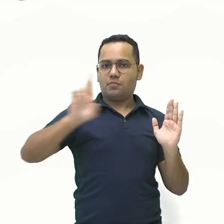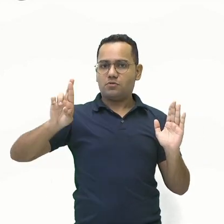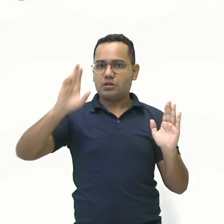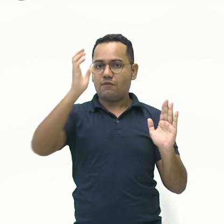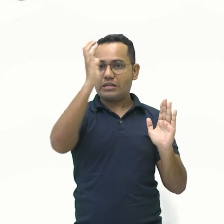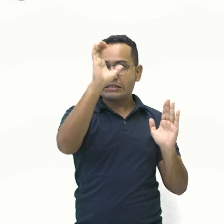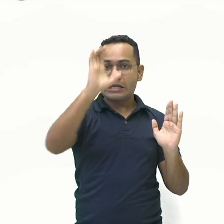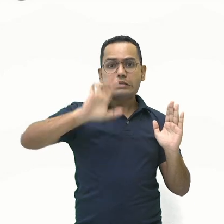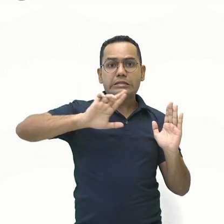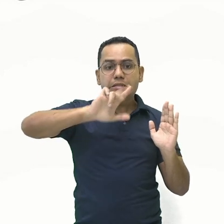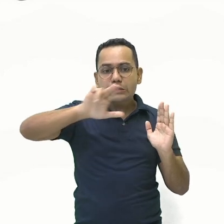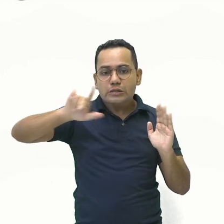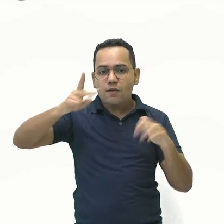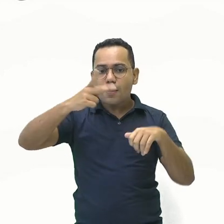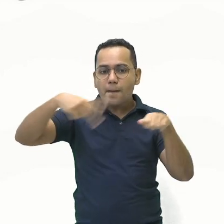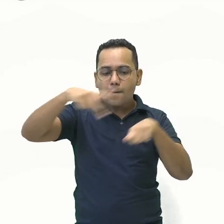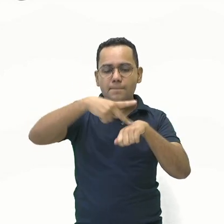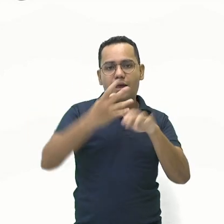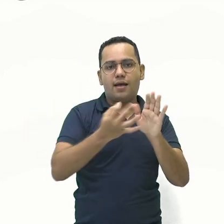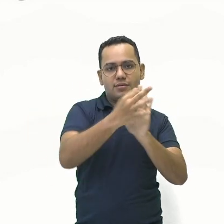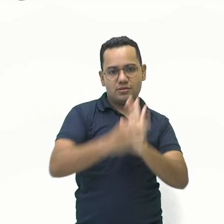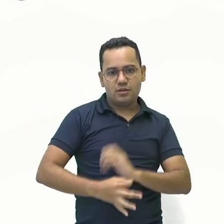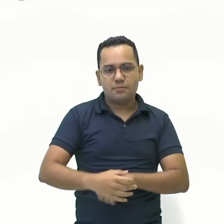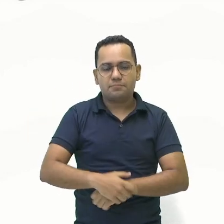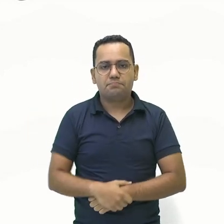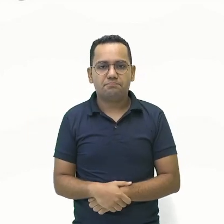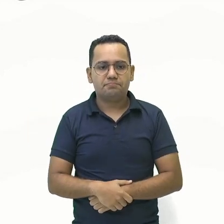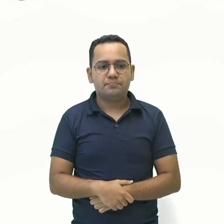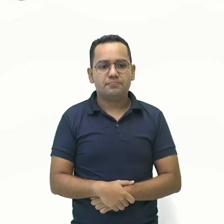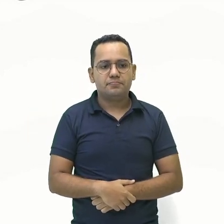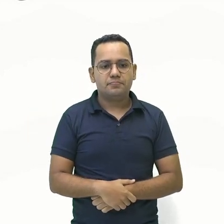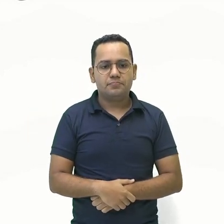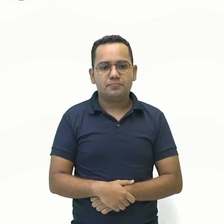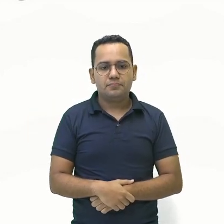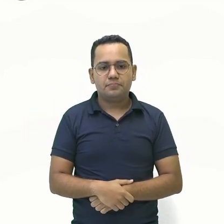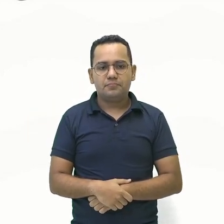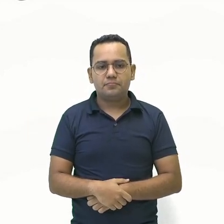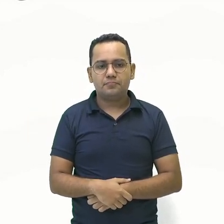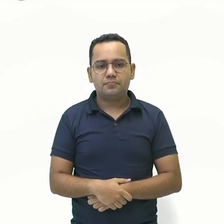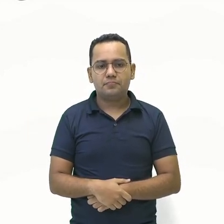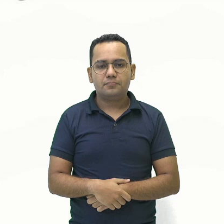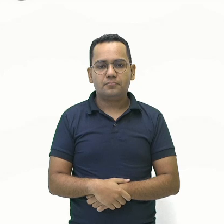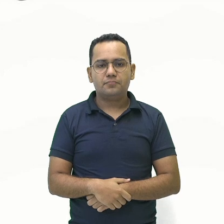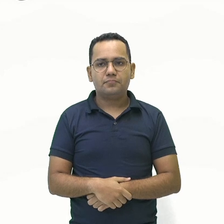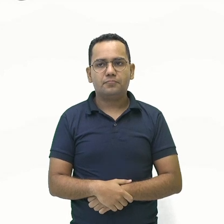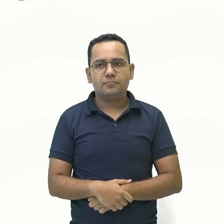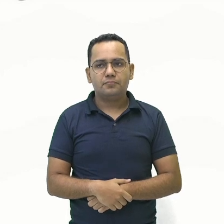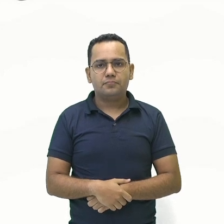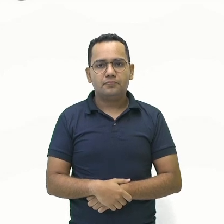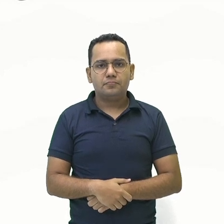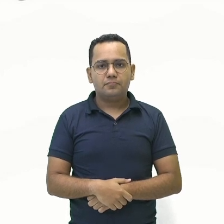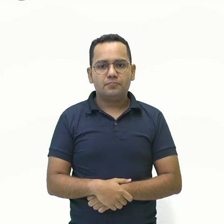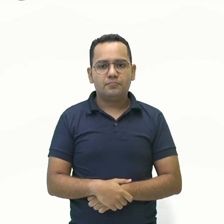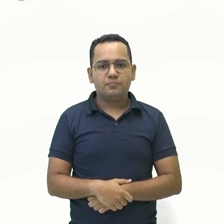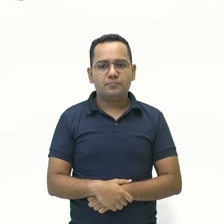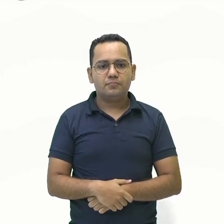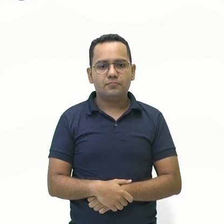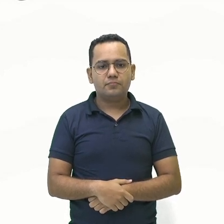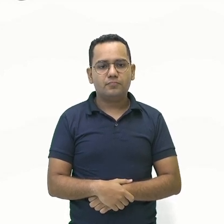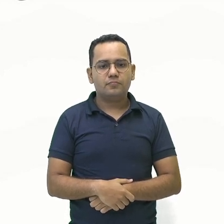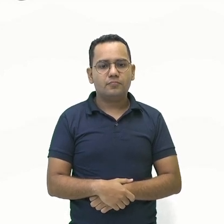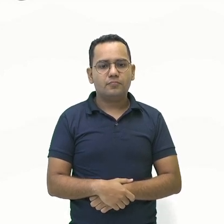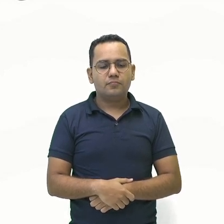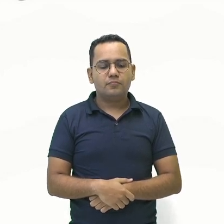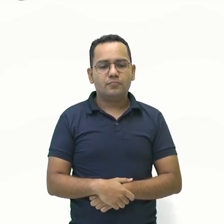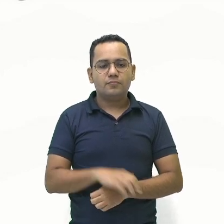basicamente? Olha, o estudo dizia que se o homem continuasse usando os recursos